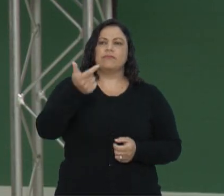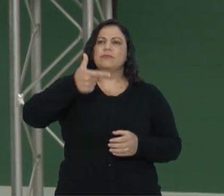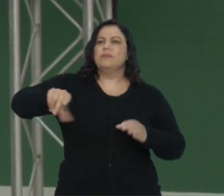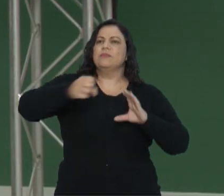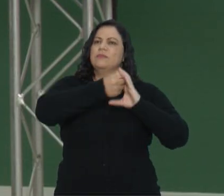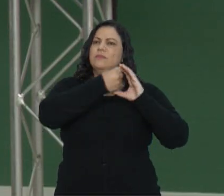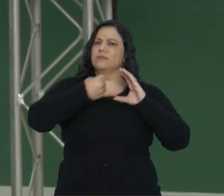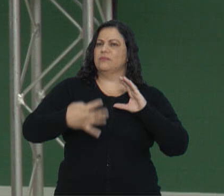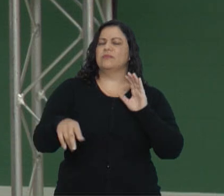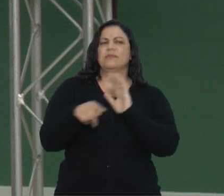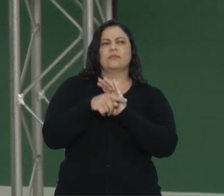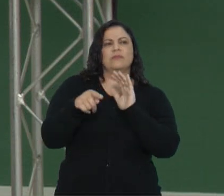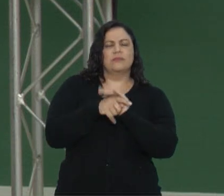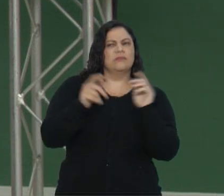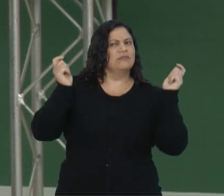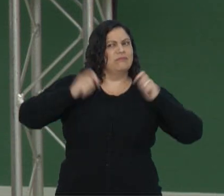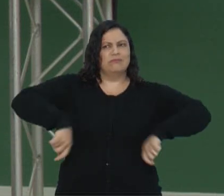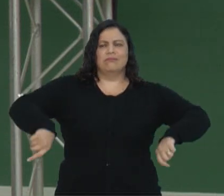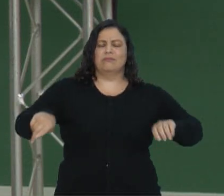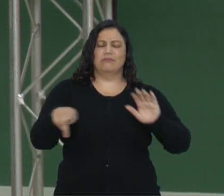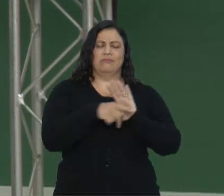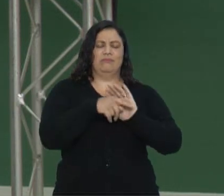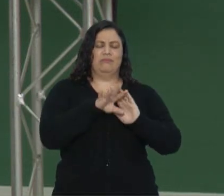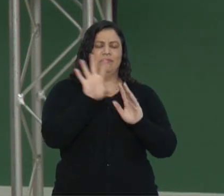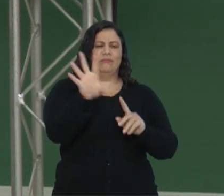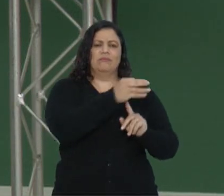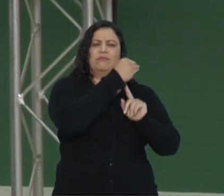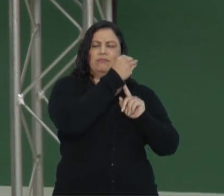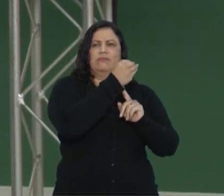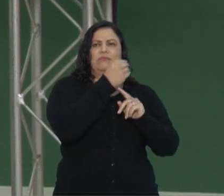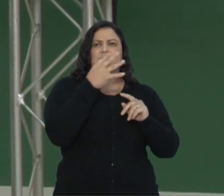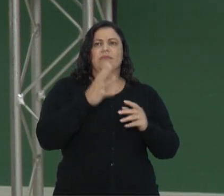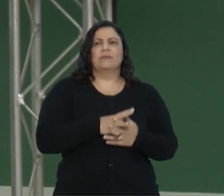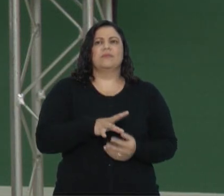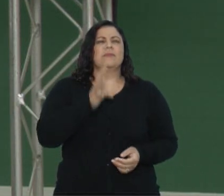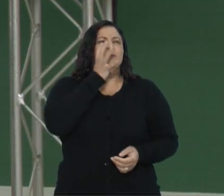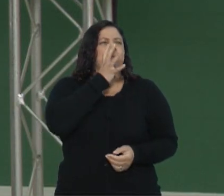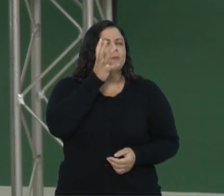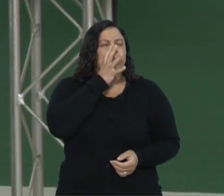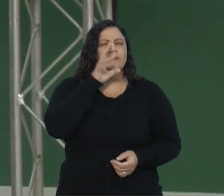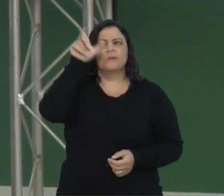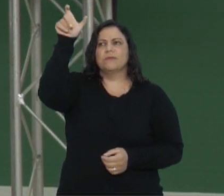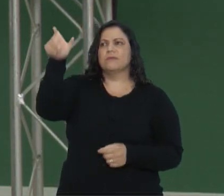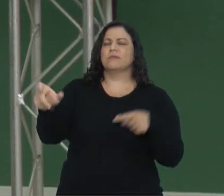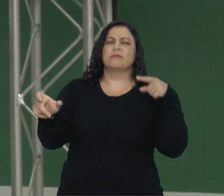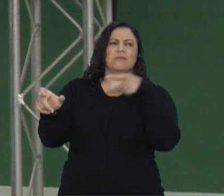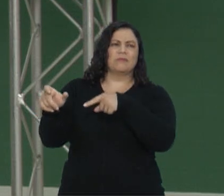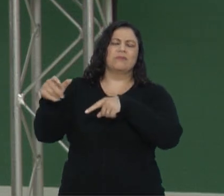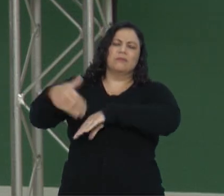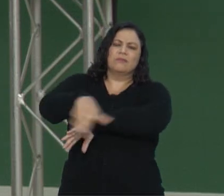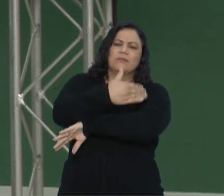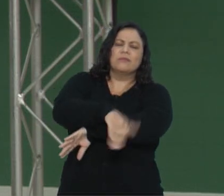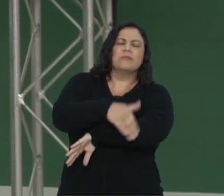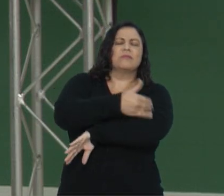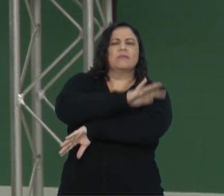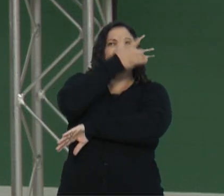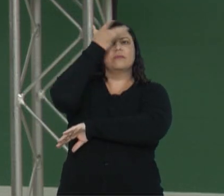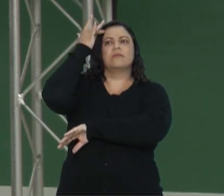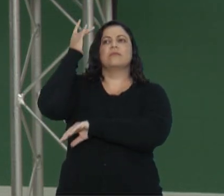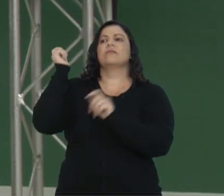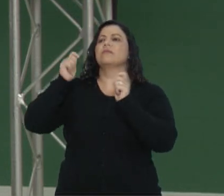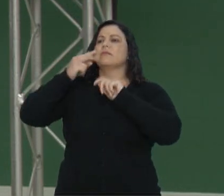é que, como todo artista lá no Renascimento, tudo se inspirava em pessoas que viam na rua, ele